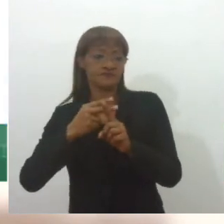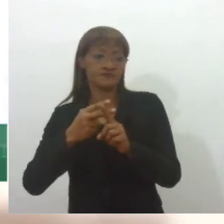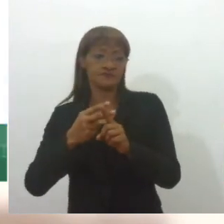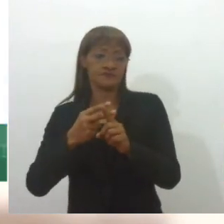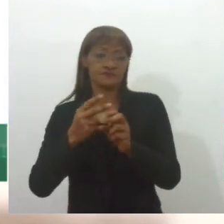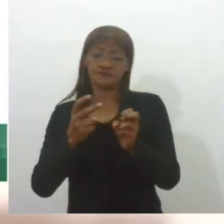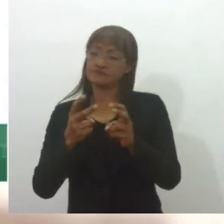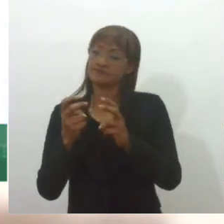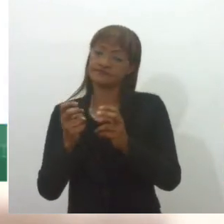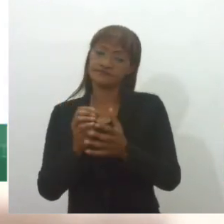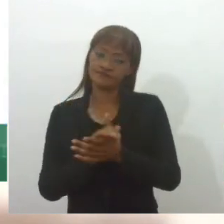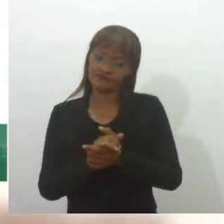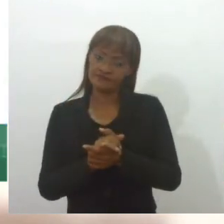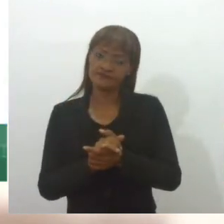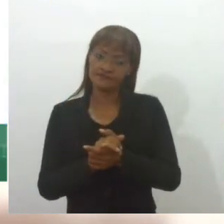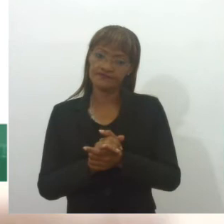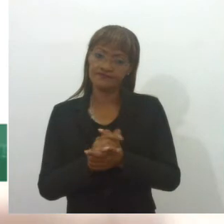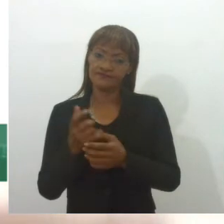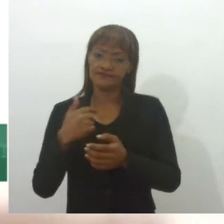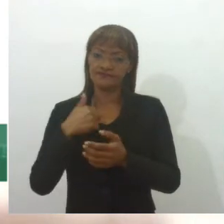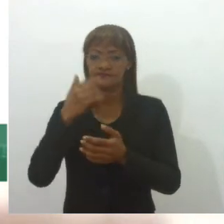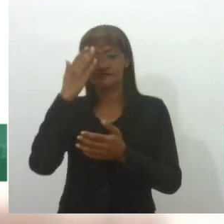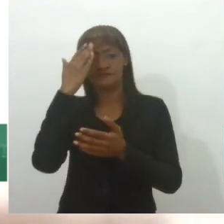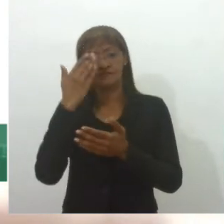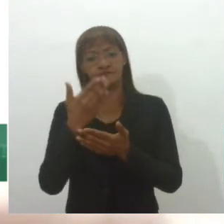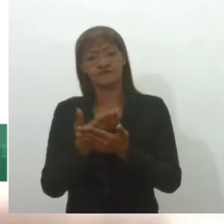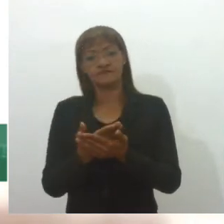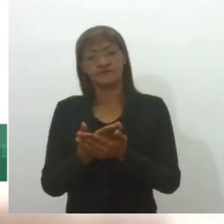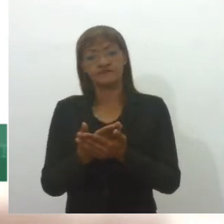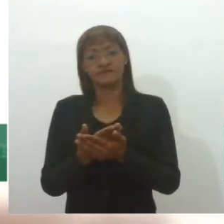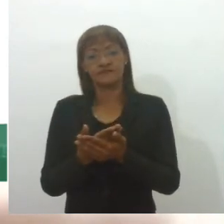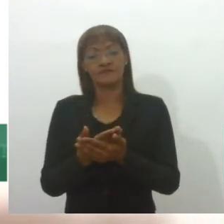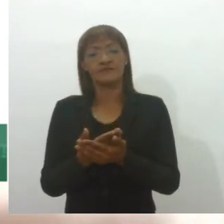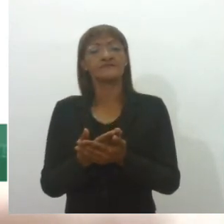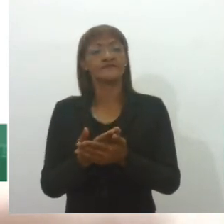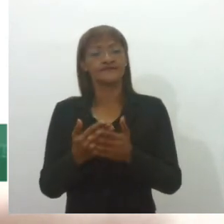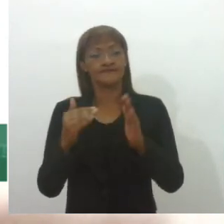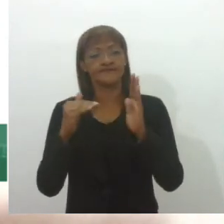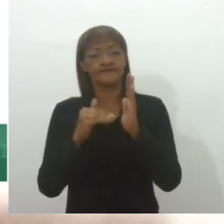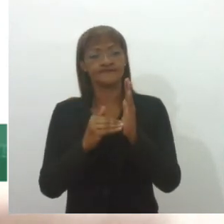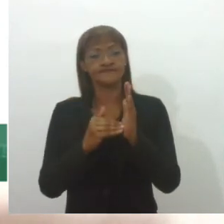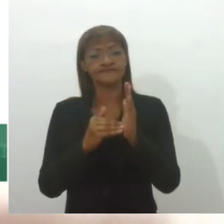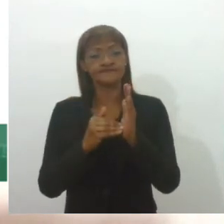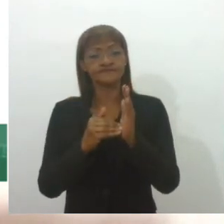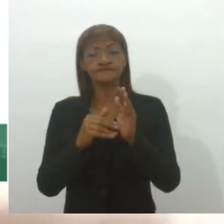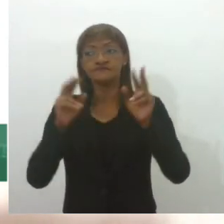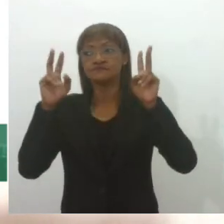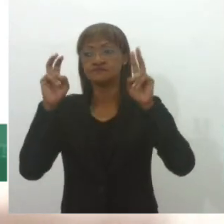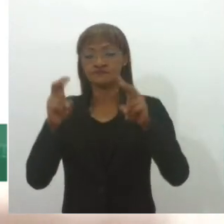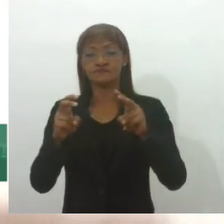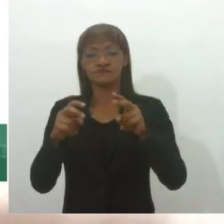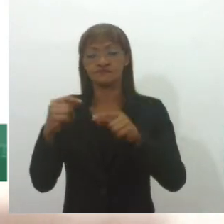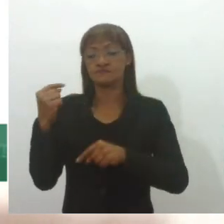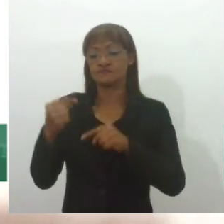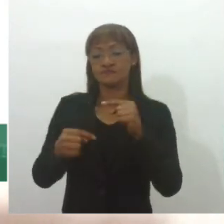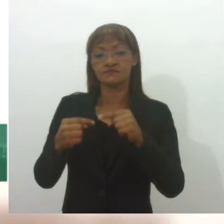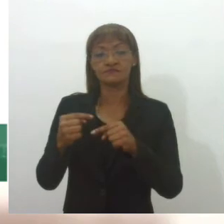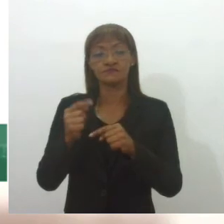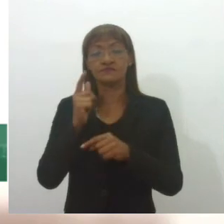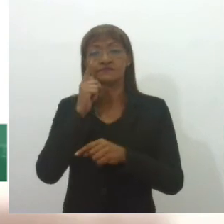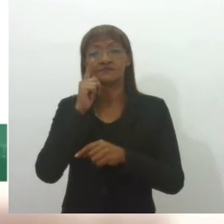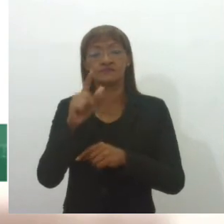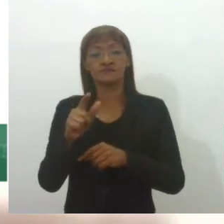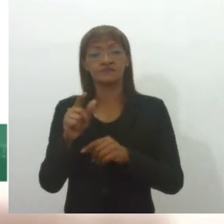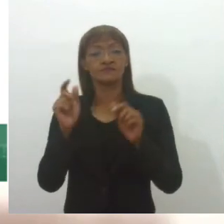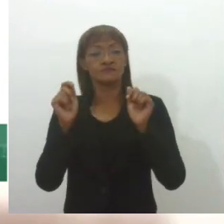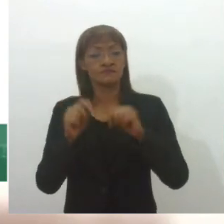eu acredito que o Congresso vai conseguir enfrentar esse tema, né, a fim de tentar equilibrar, amenizar